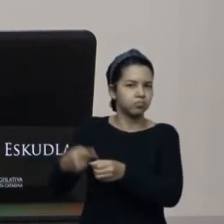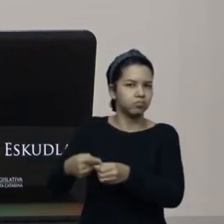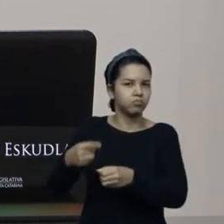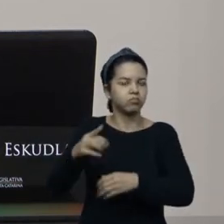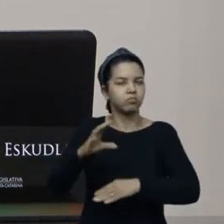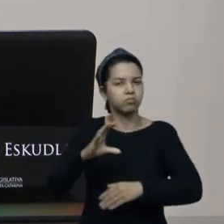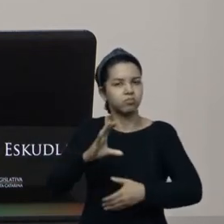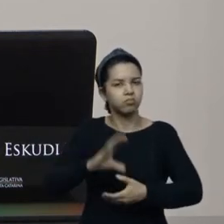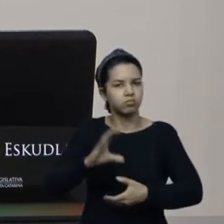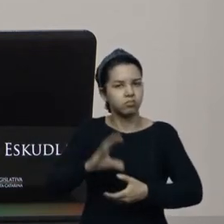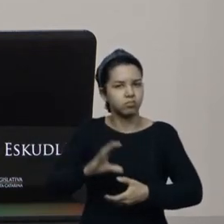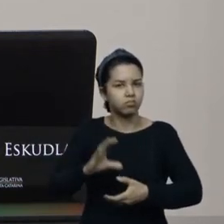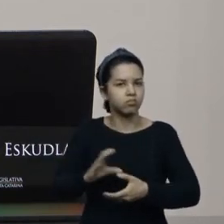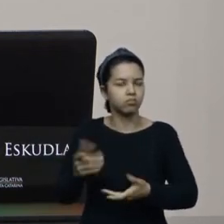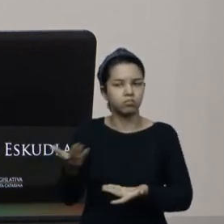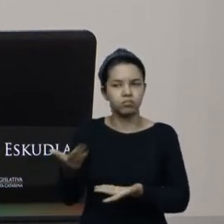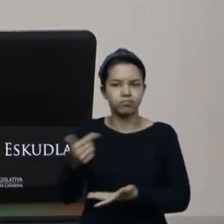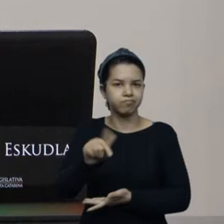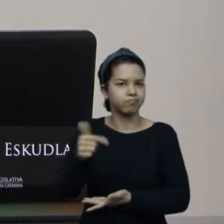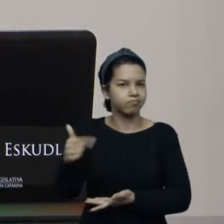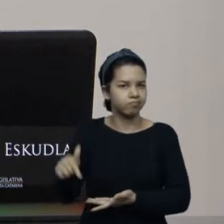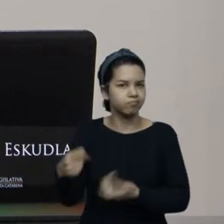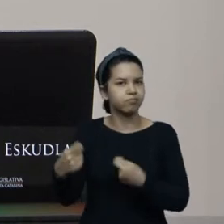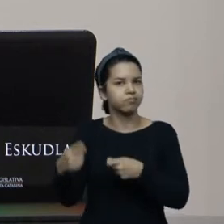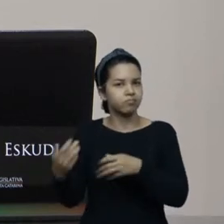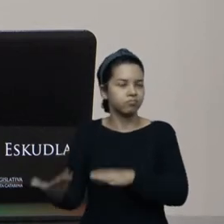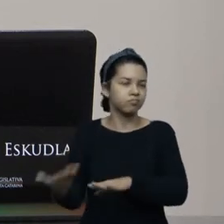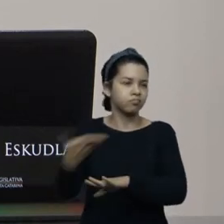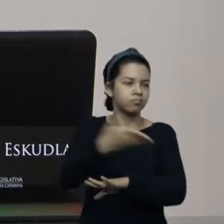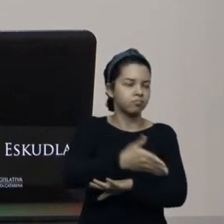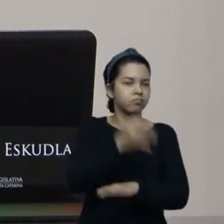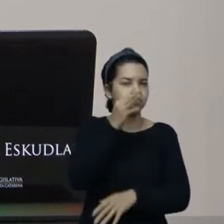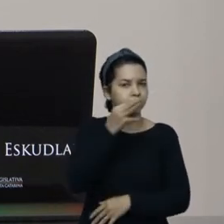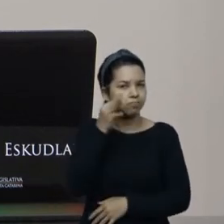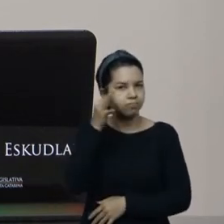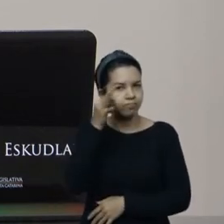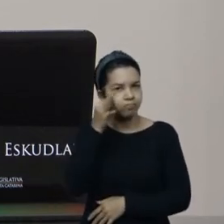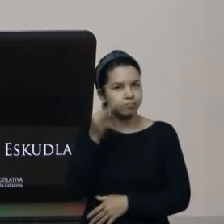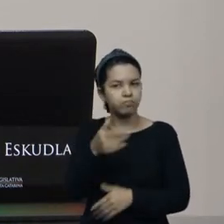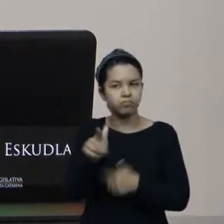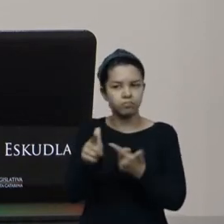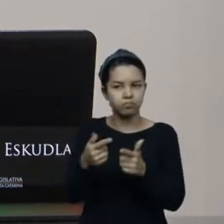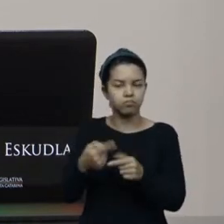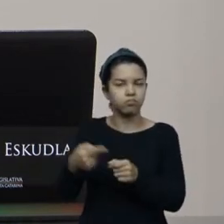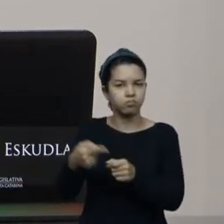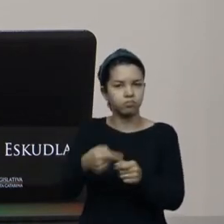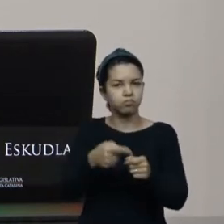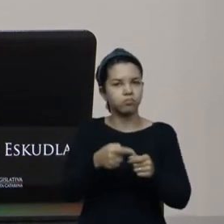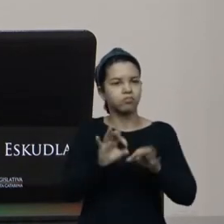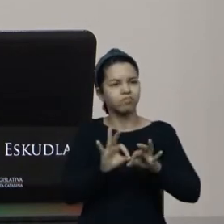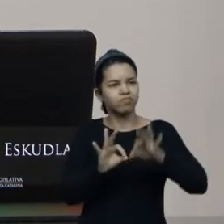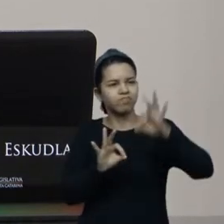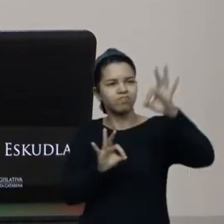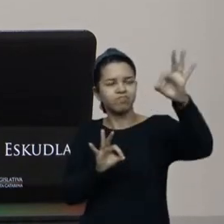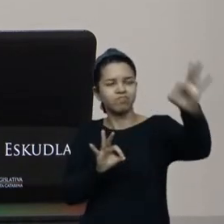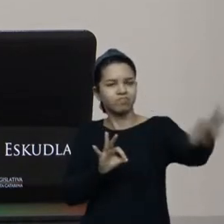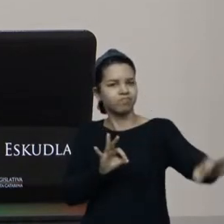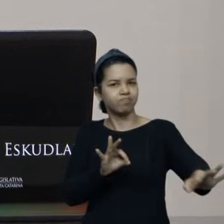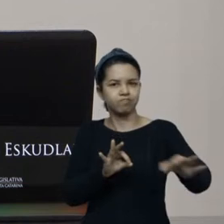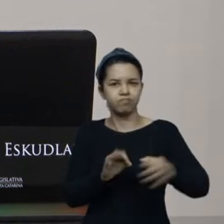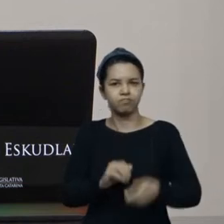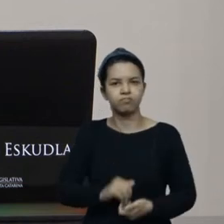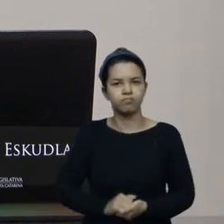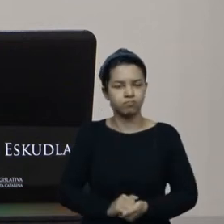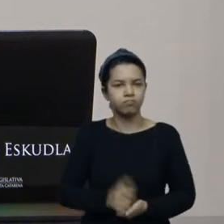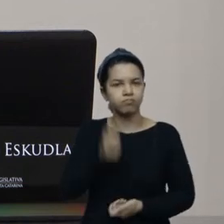Canoinhas, que hoje não tem, que tem que ir a Mafra, e alguns municípios com maior distância. E